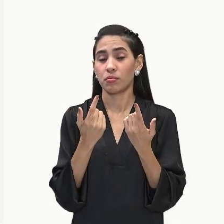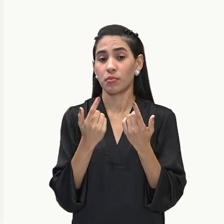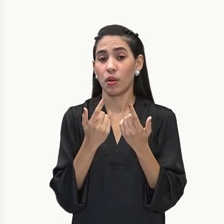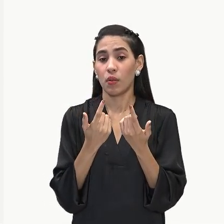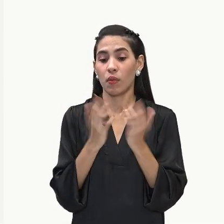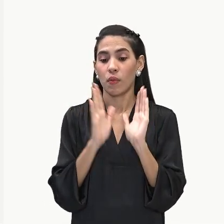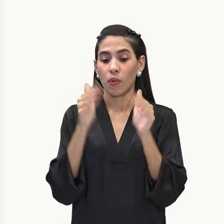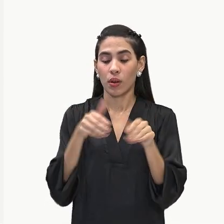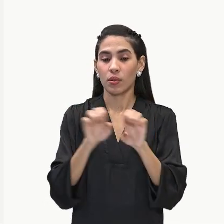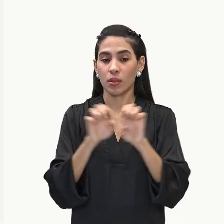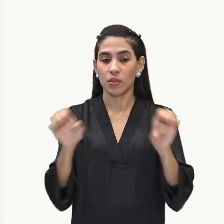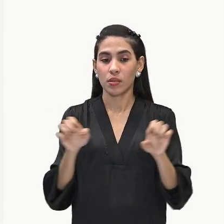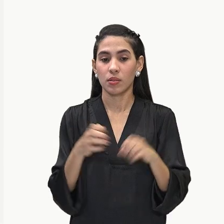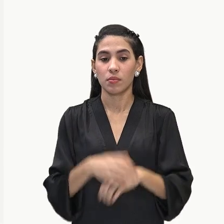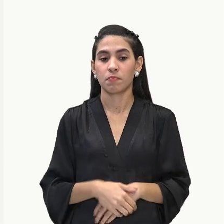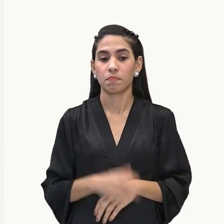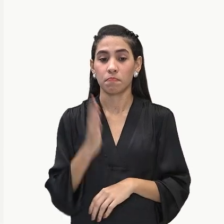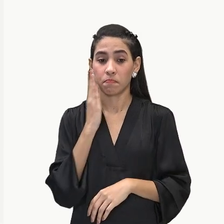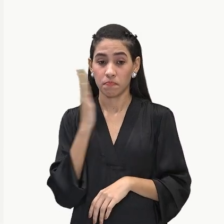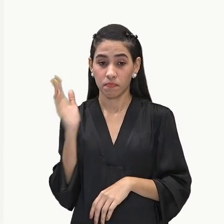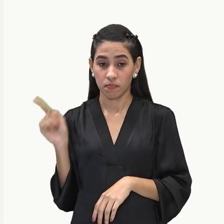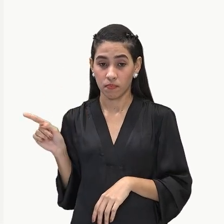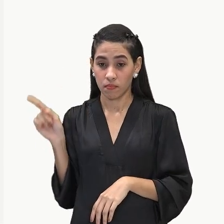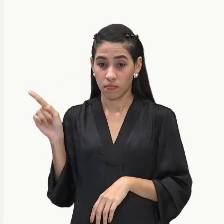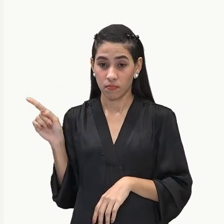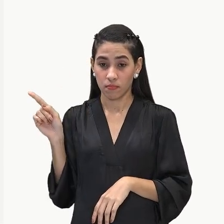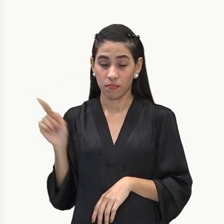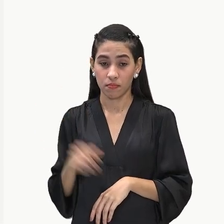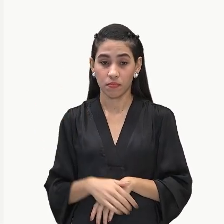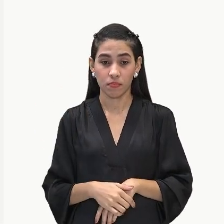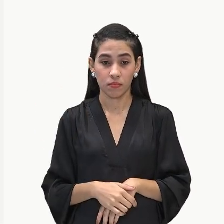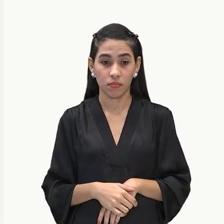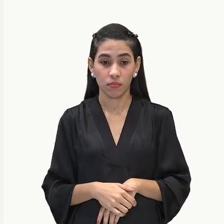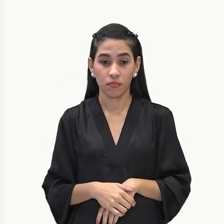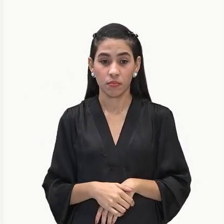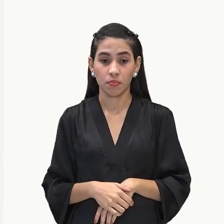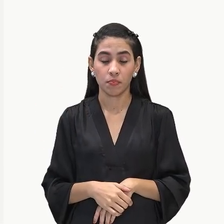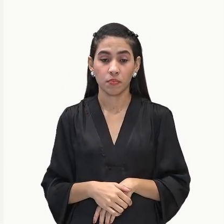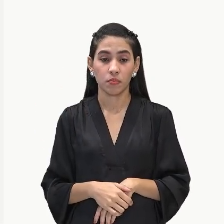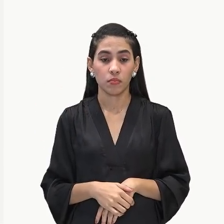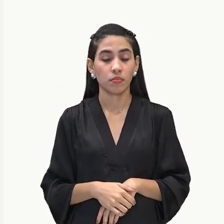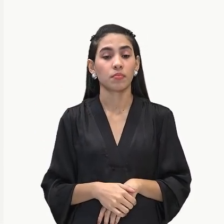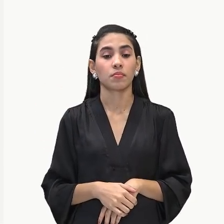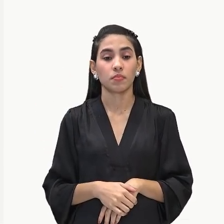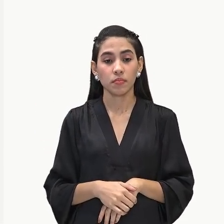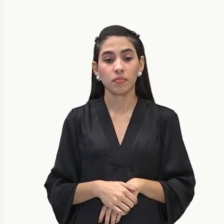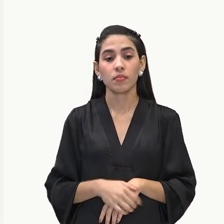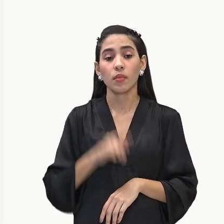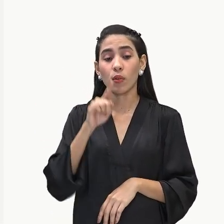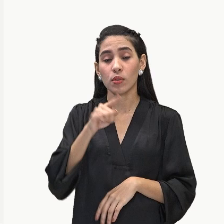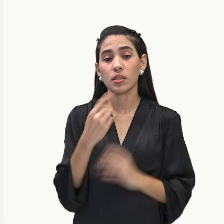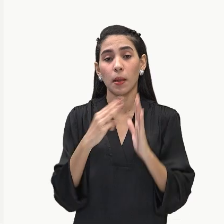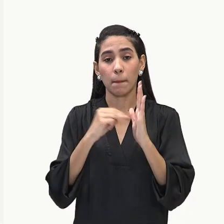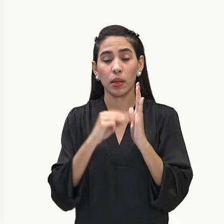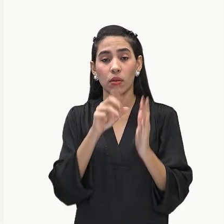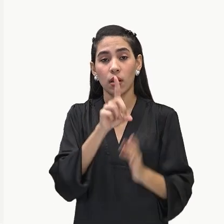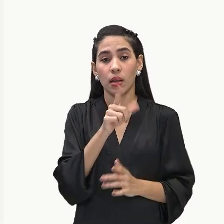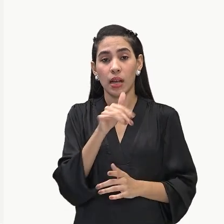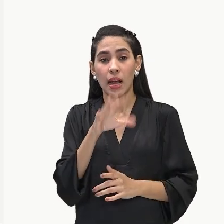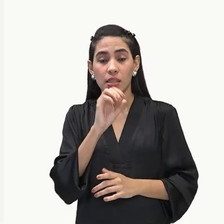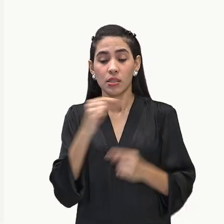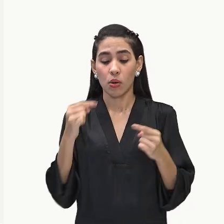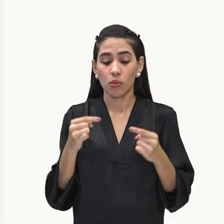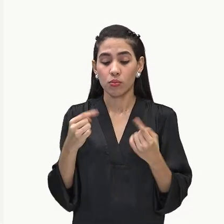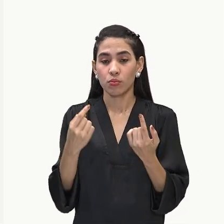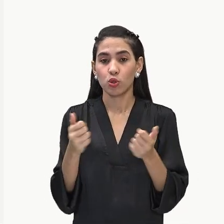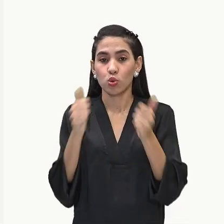sumir. Quer ver? Observe. Está aqui. Vou fazer a adição da primeira equação com a segunda.